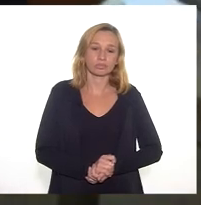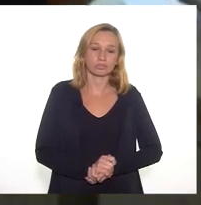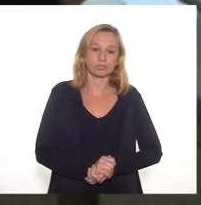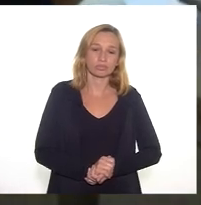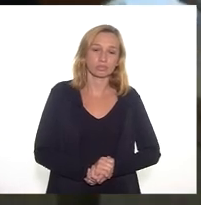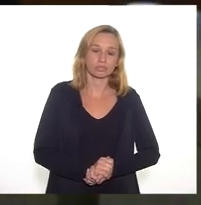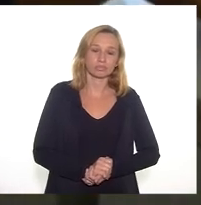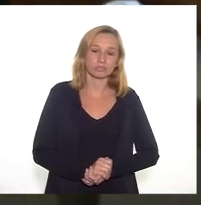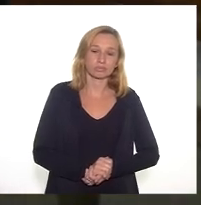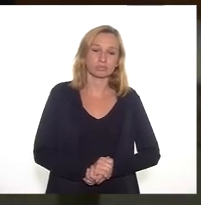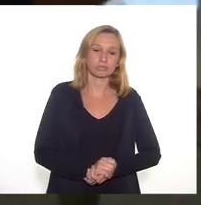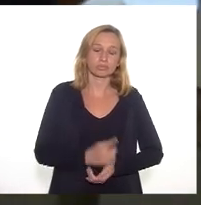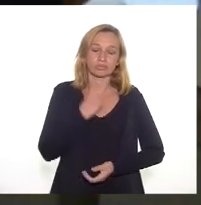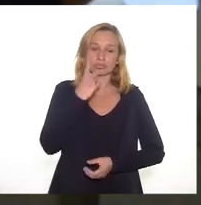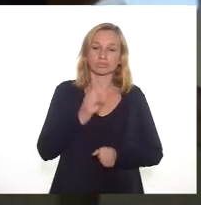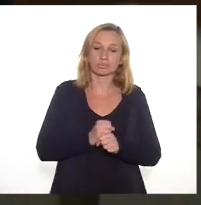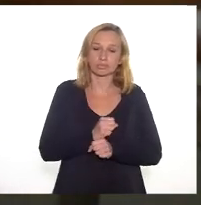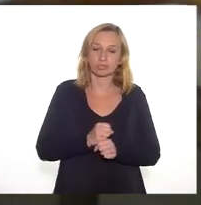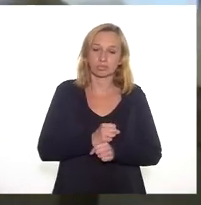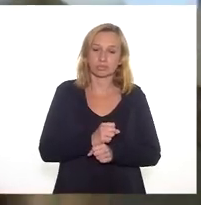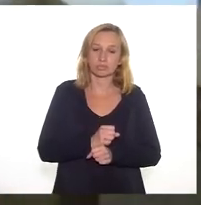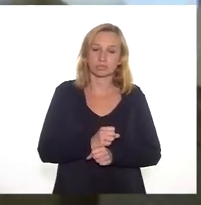praticamente